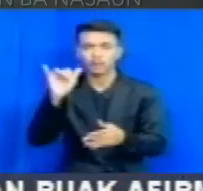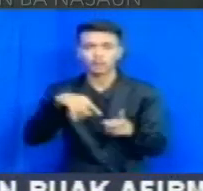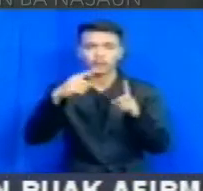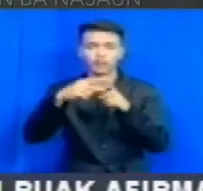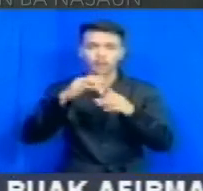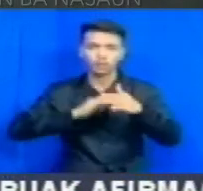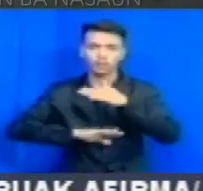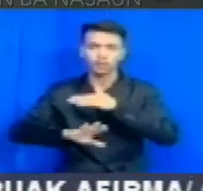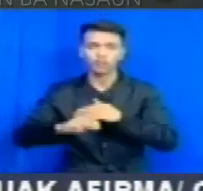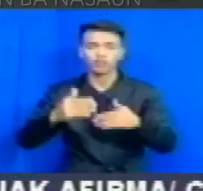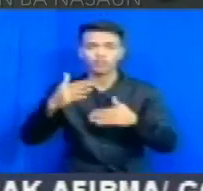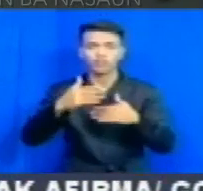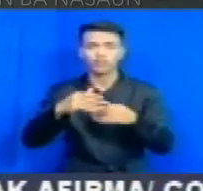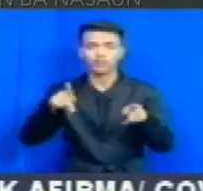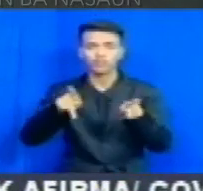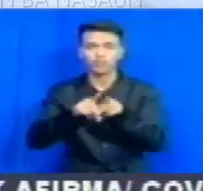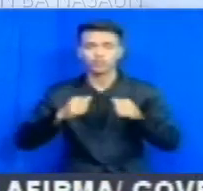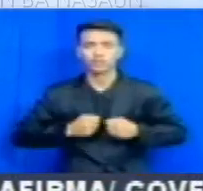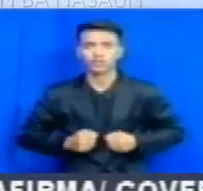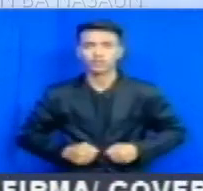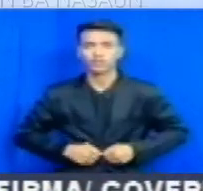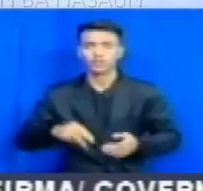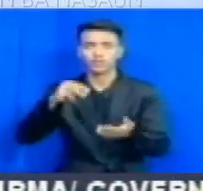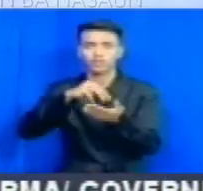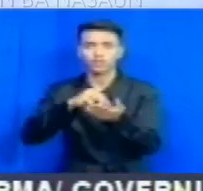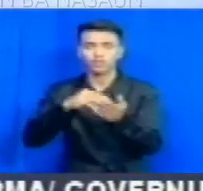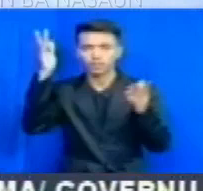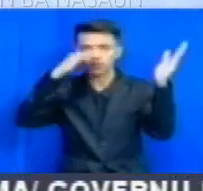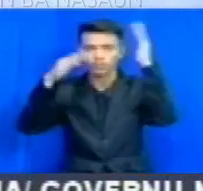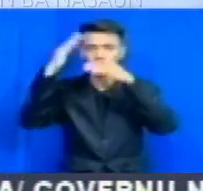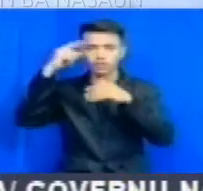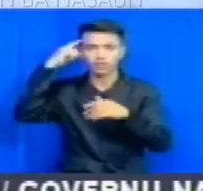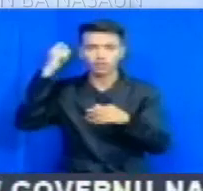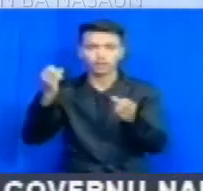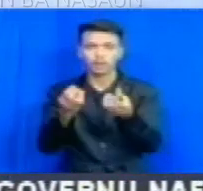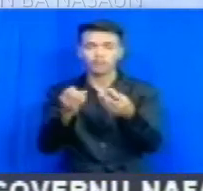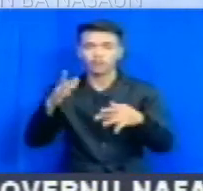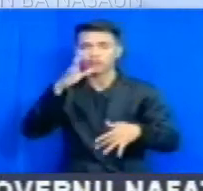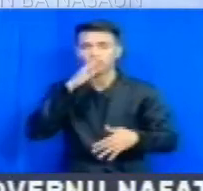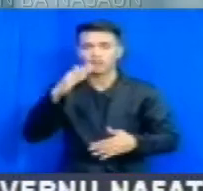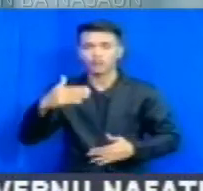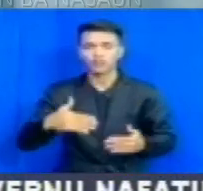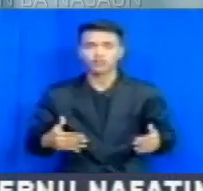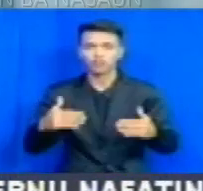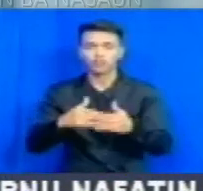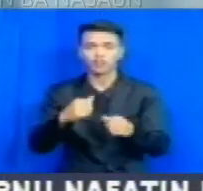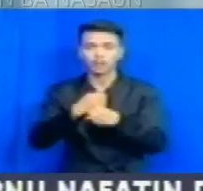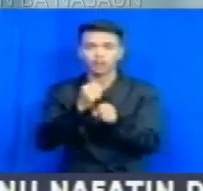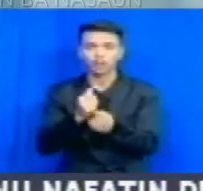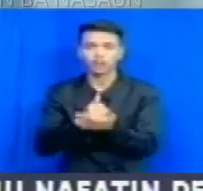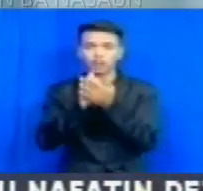em Hira, ato partos, lá, que se camba a Posto Saúde. Parteira, Sira, preocupa, também, Dala Barak, inangis, inrua, Sira, mais halo tratamento,